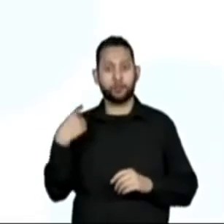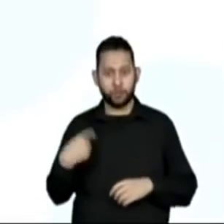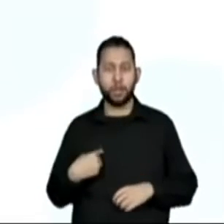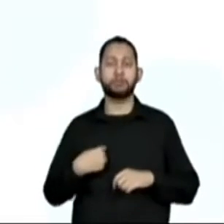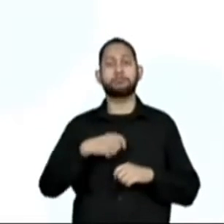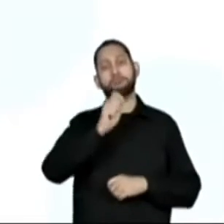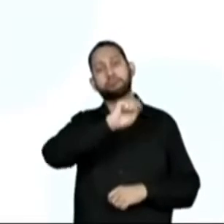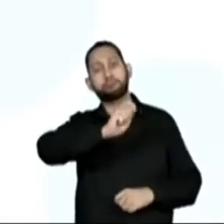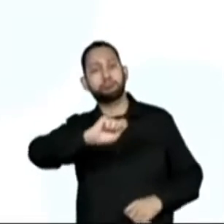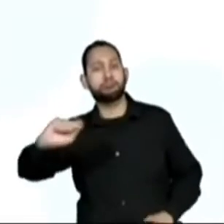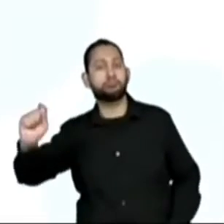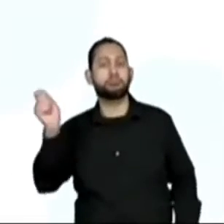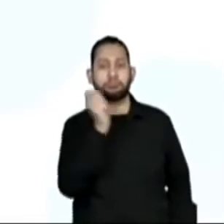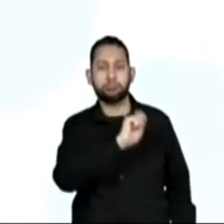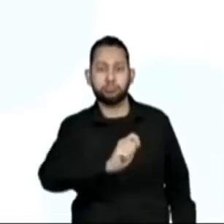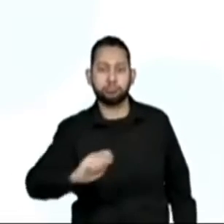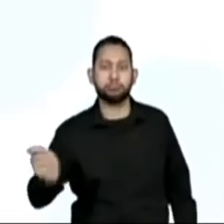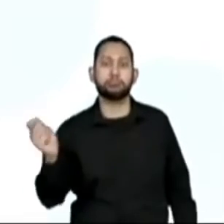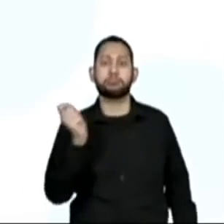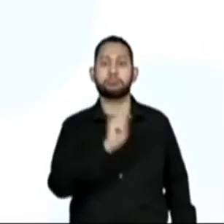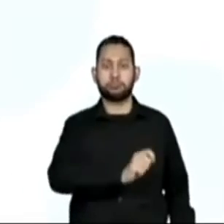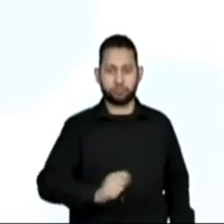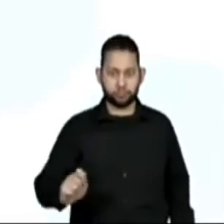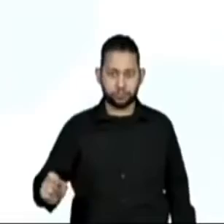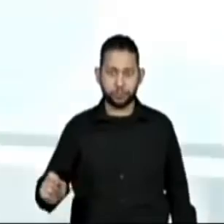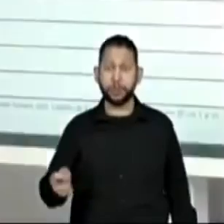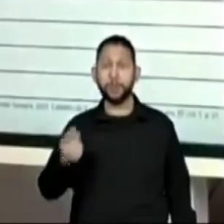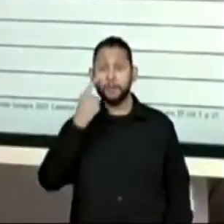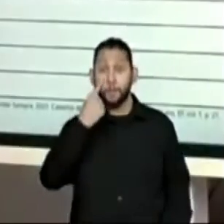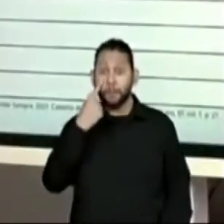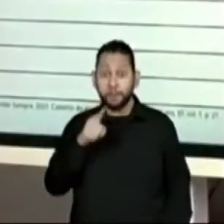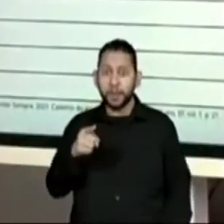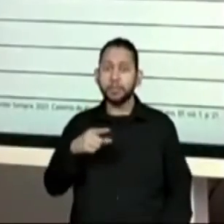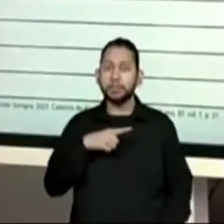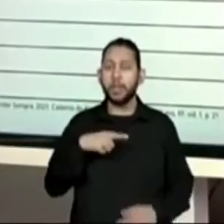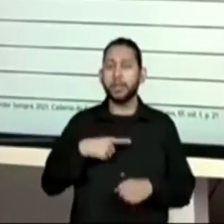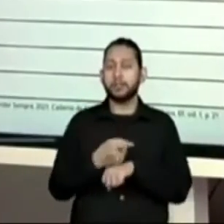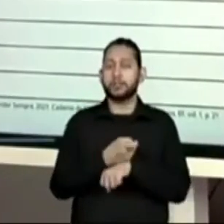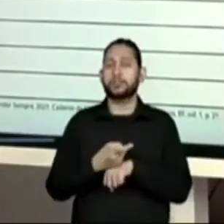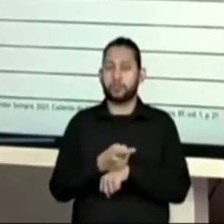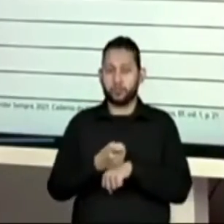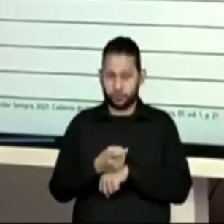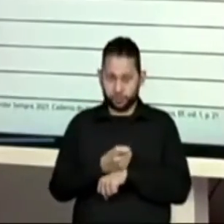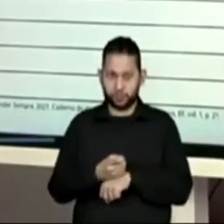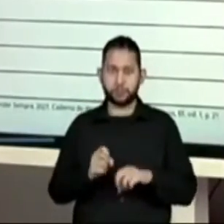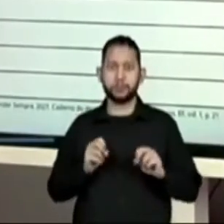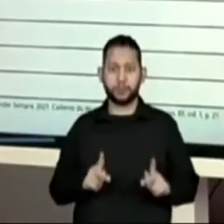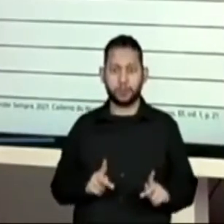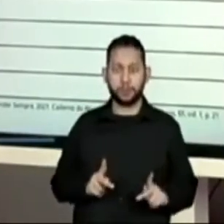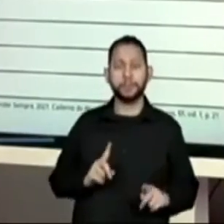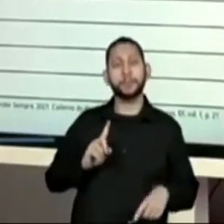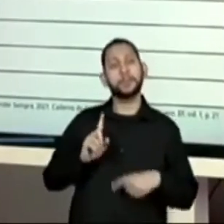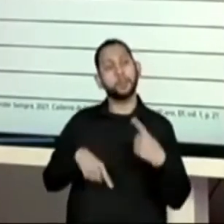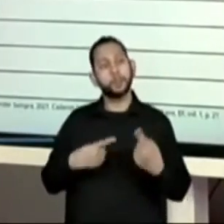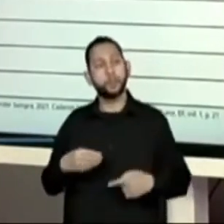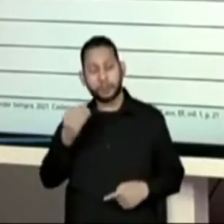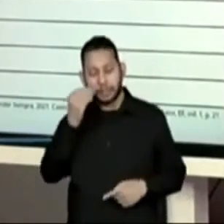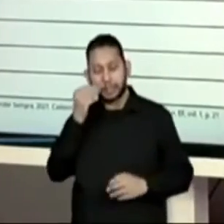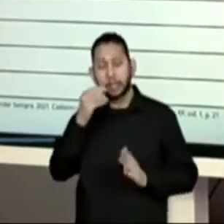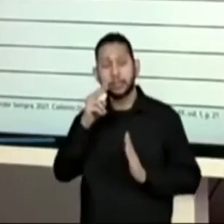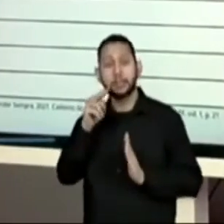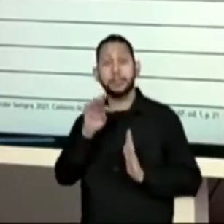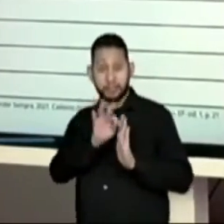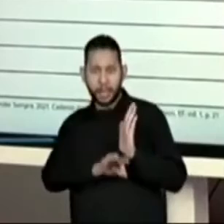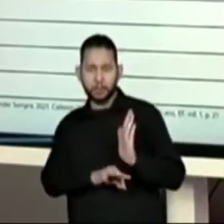o que nós escrevemos para ver os adjetivos que nós usamos. E depois eu vou tentar ler esse texto sem